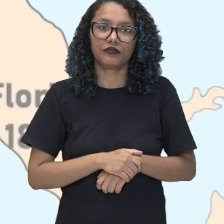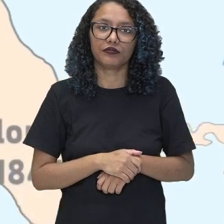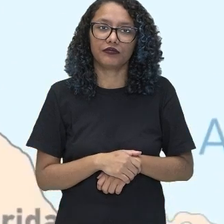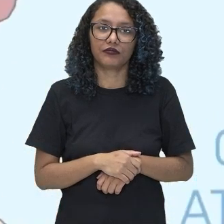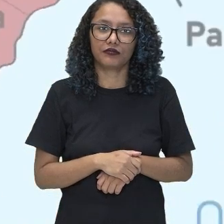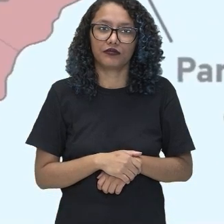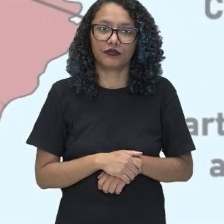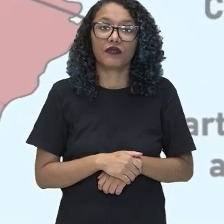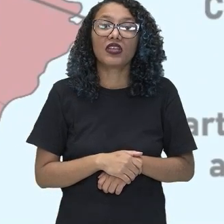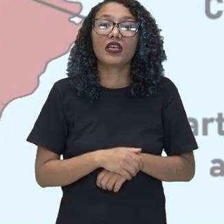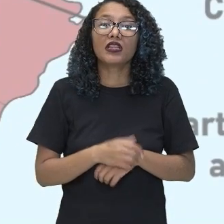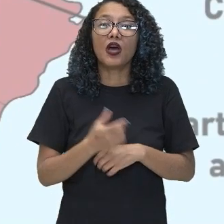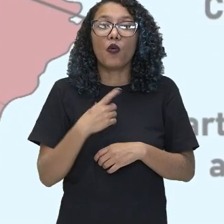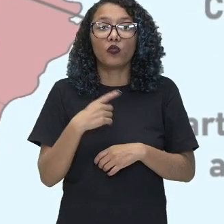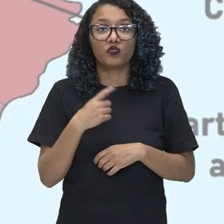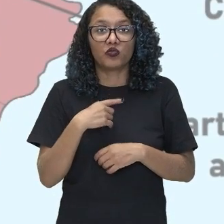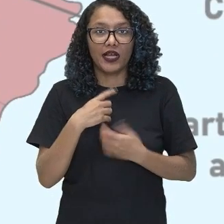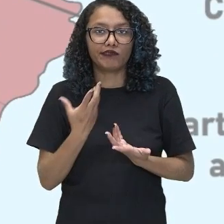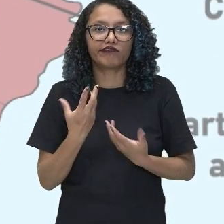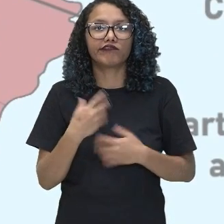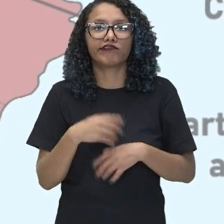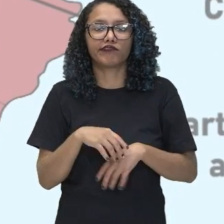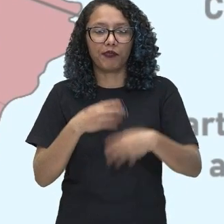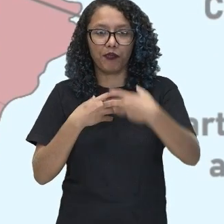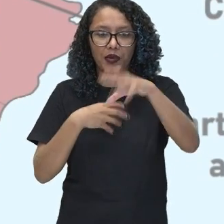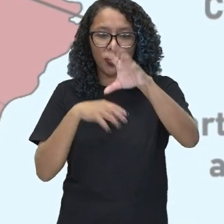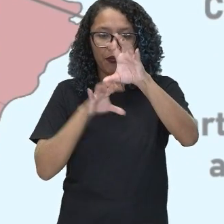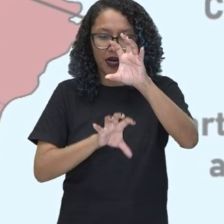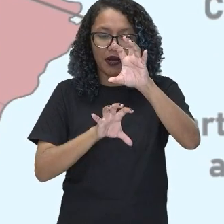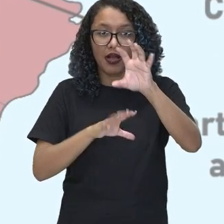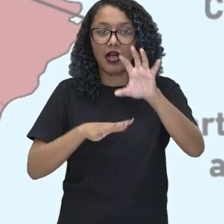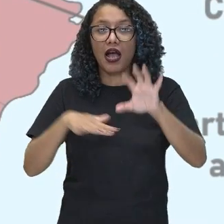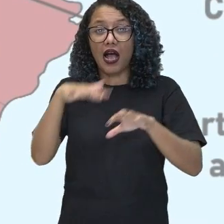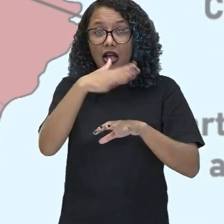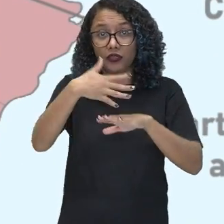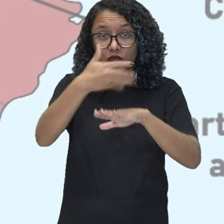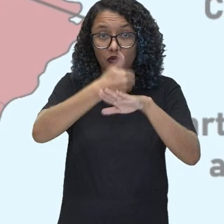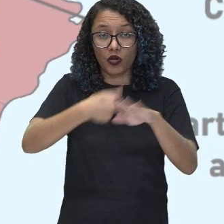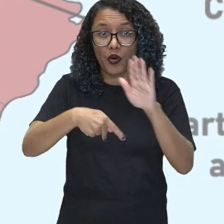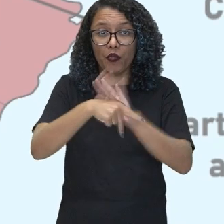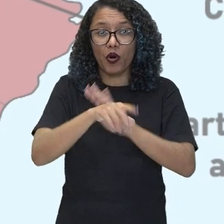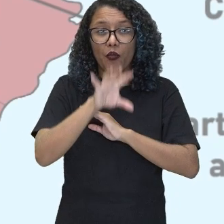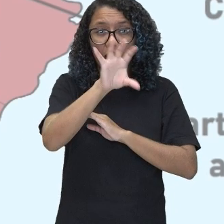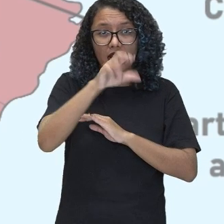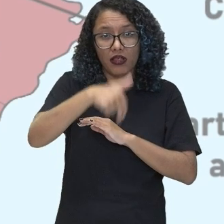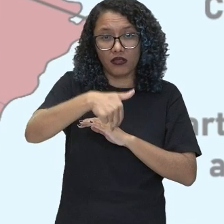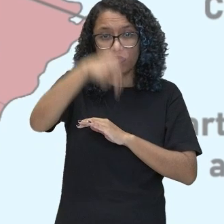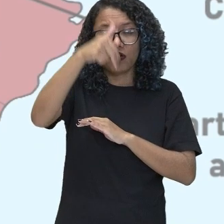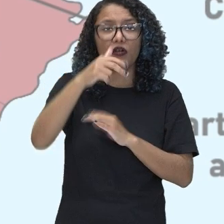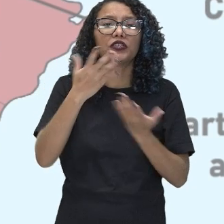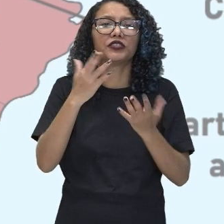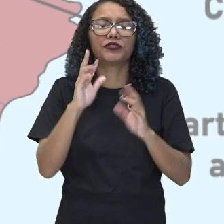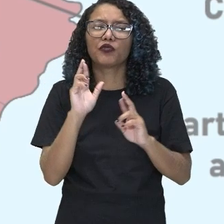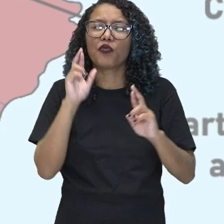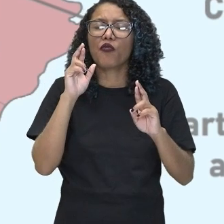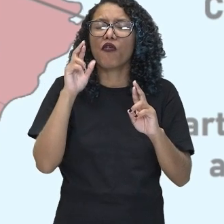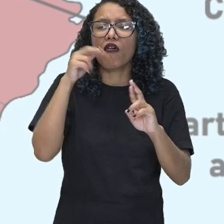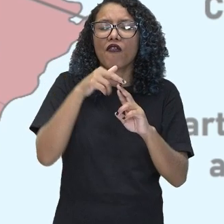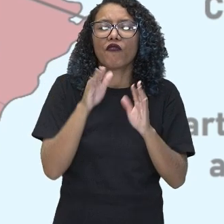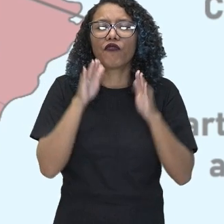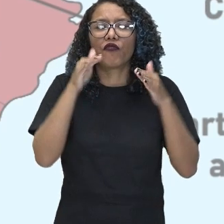caracterizá-la em 2 partes. A primeira parte são as colônias do norte, que ela está muito ligada, então, ali às madeireiras, é um tipo de